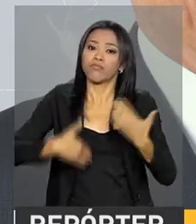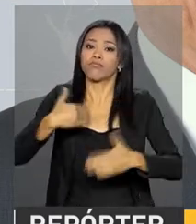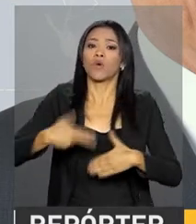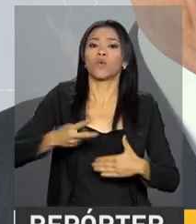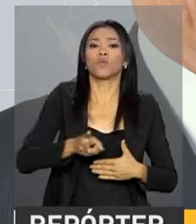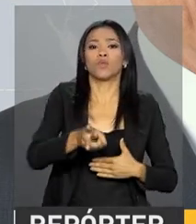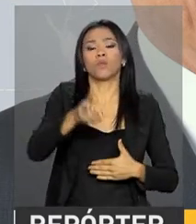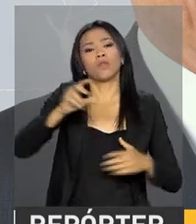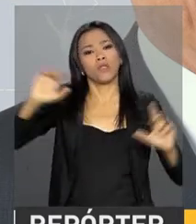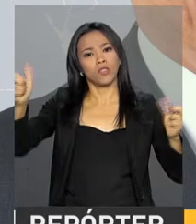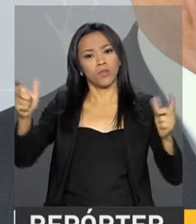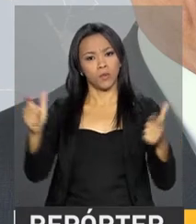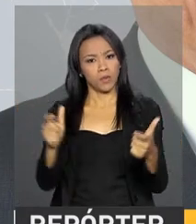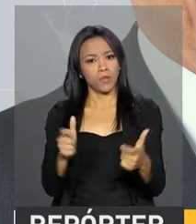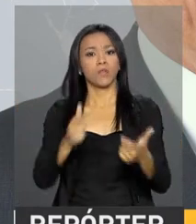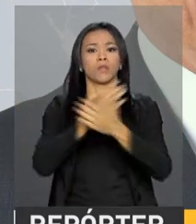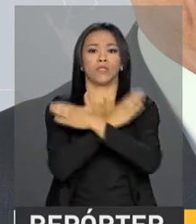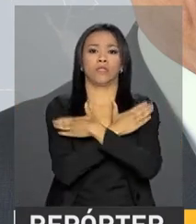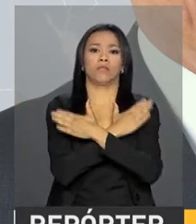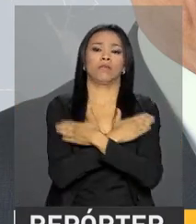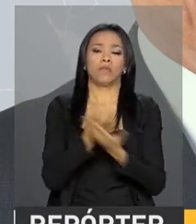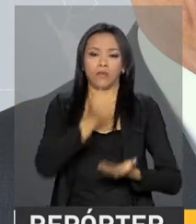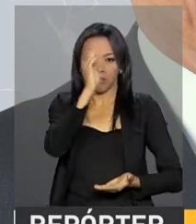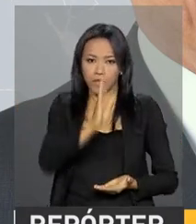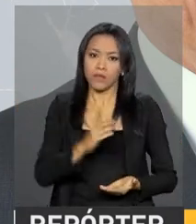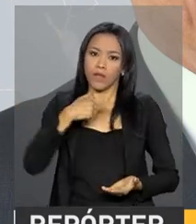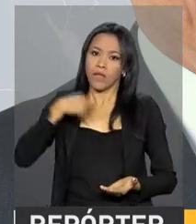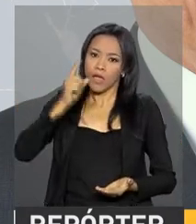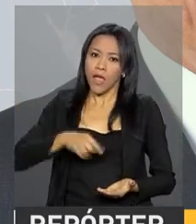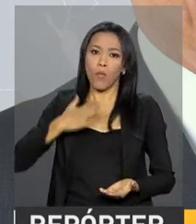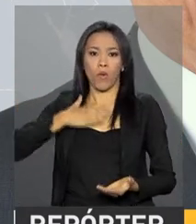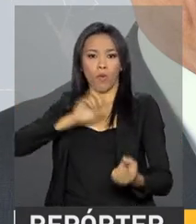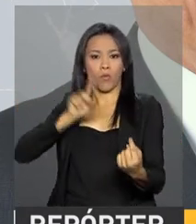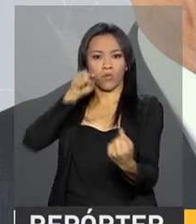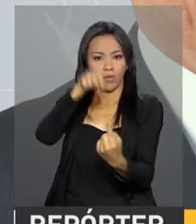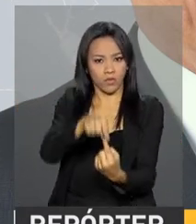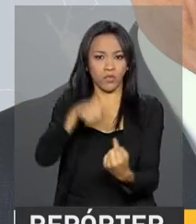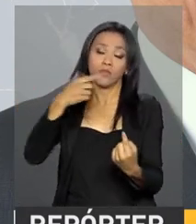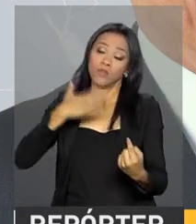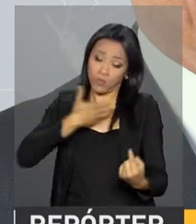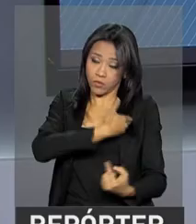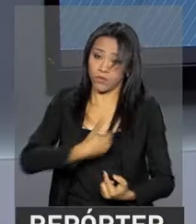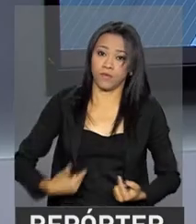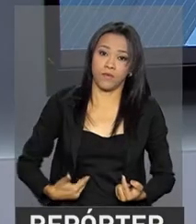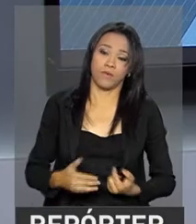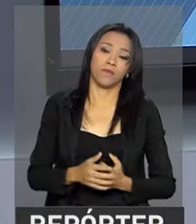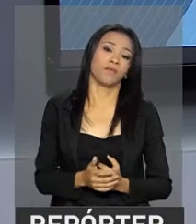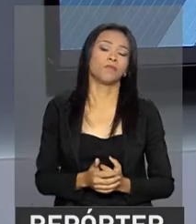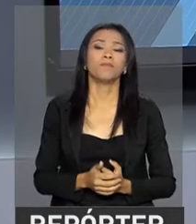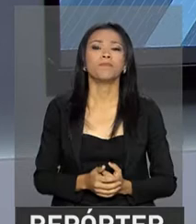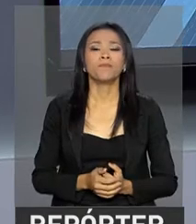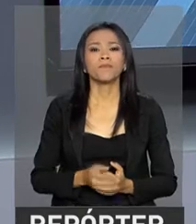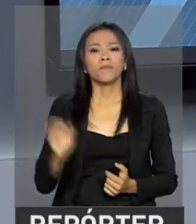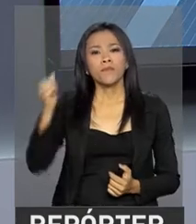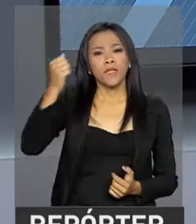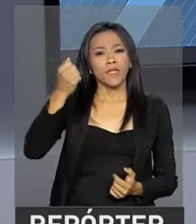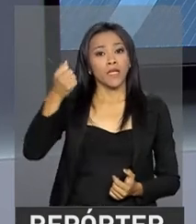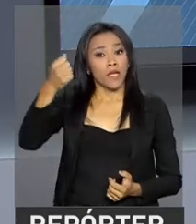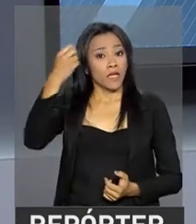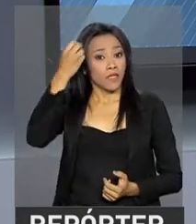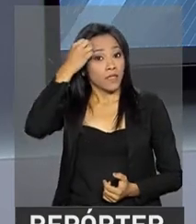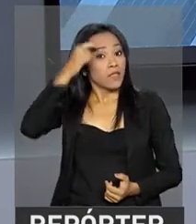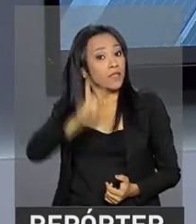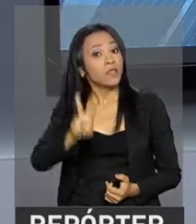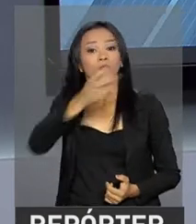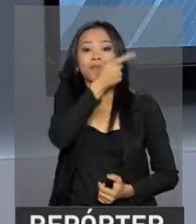ao desemprego, que tem sido, digamos, o norte, o caminho, o objetivo do nosso governo. Na segunda etapa da viagem